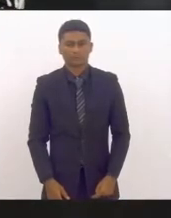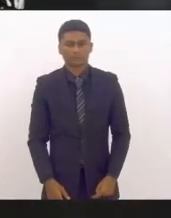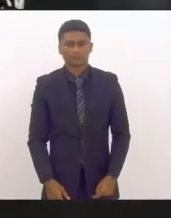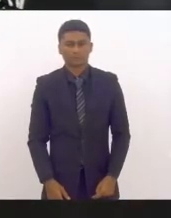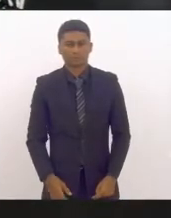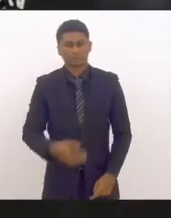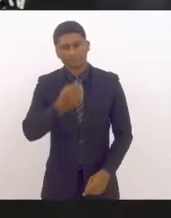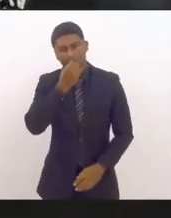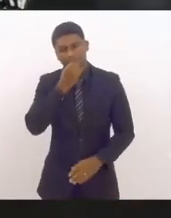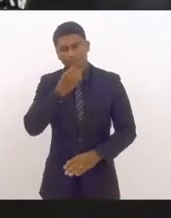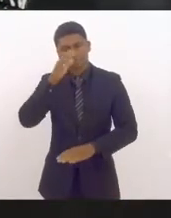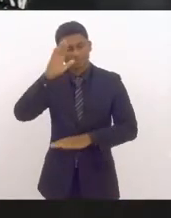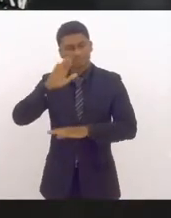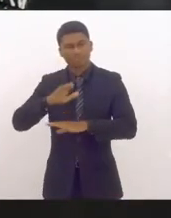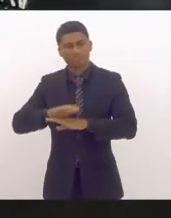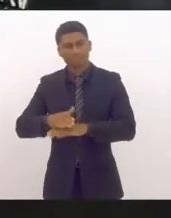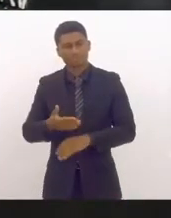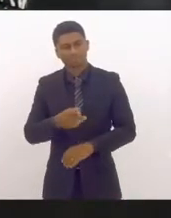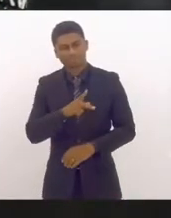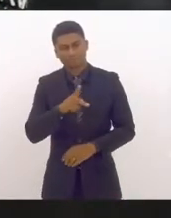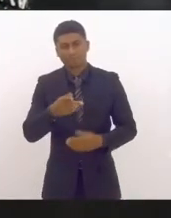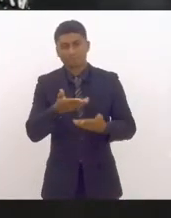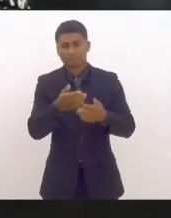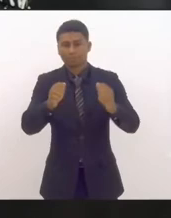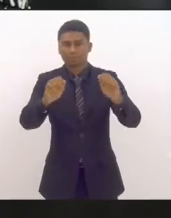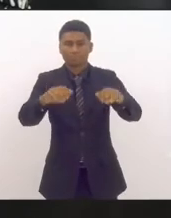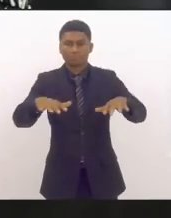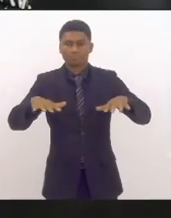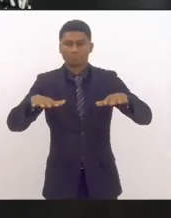Boa tarde, presidente. Boa tarde, plenário, ouvinte.